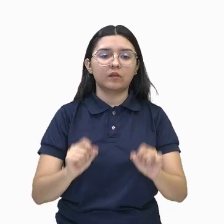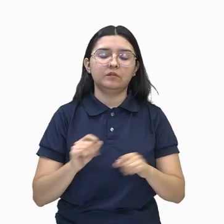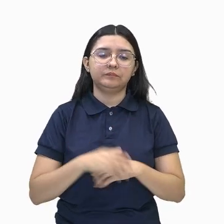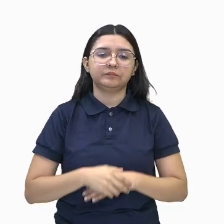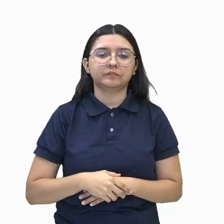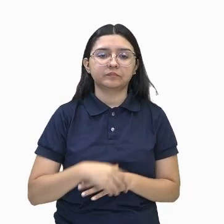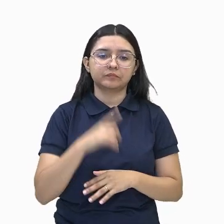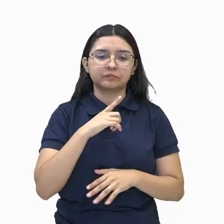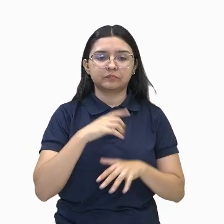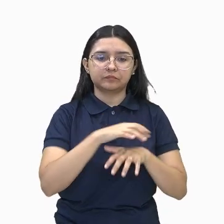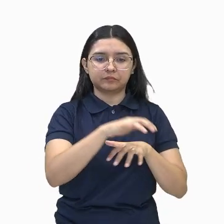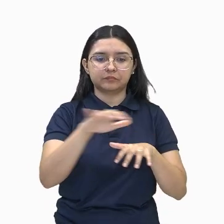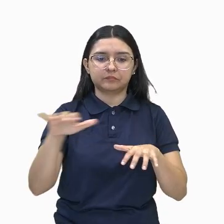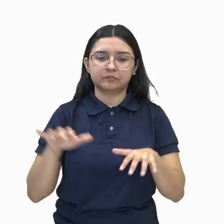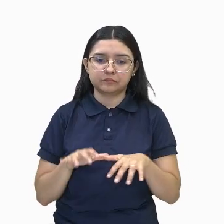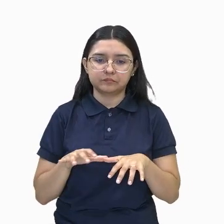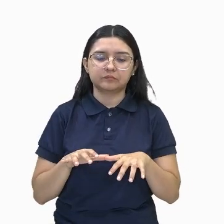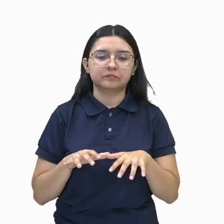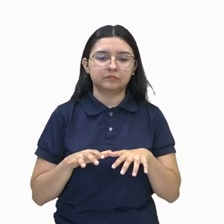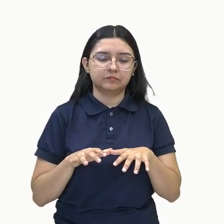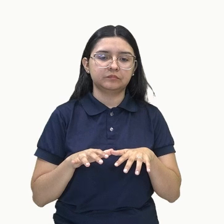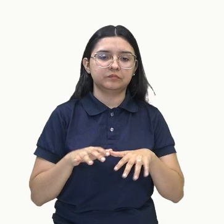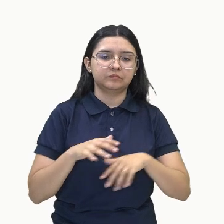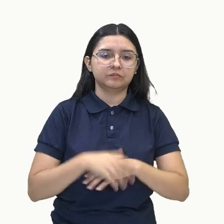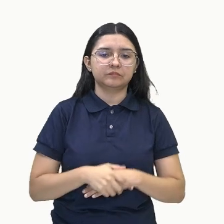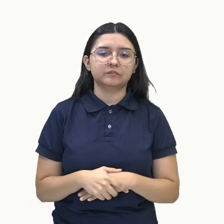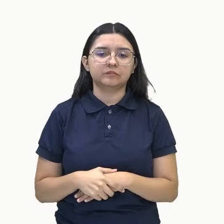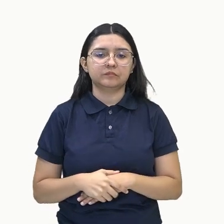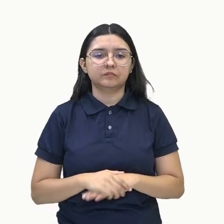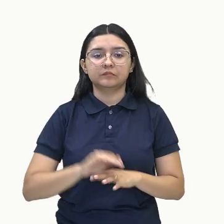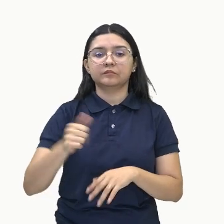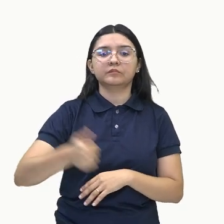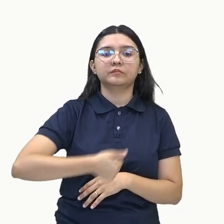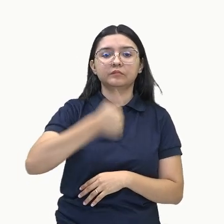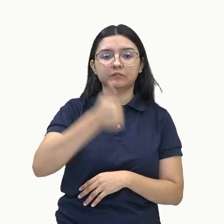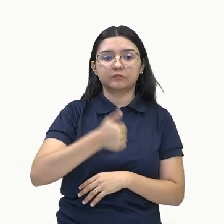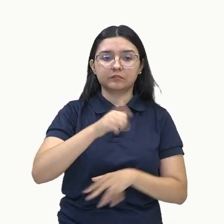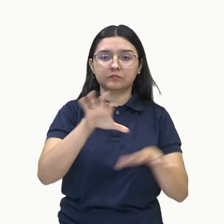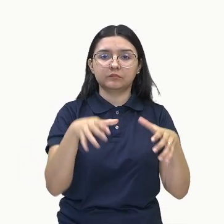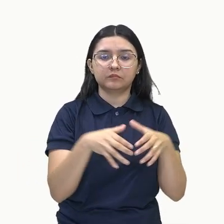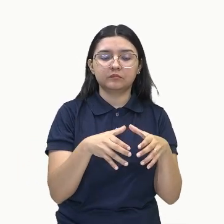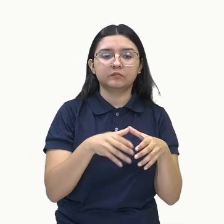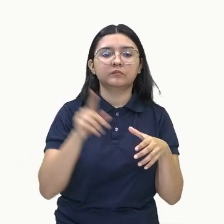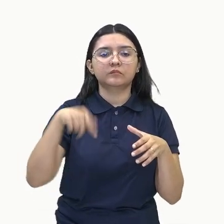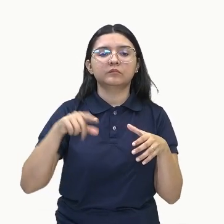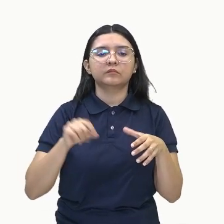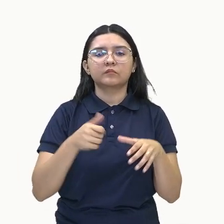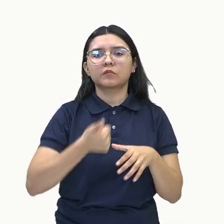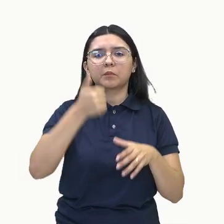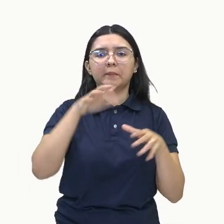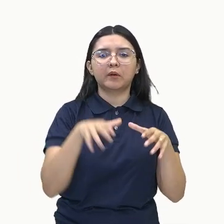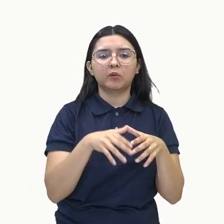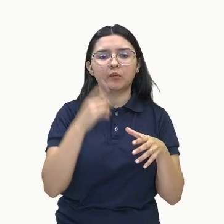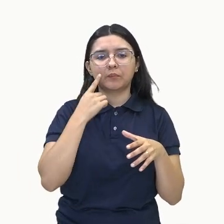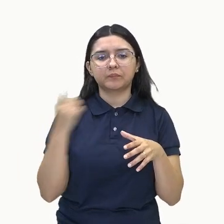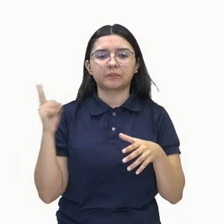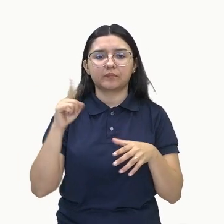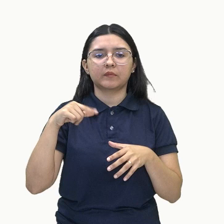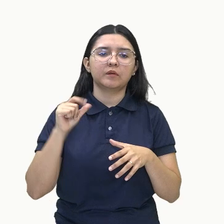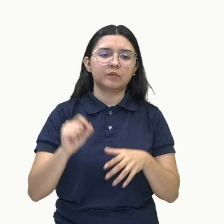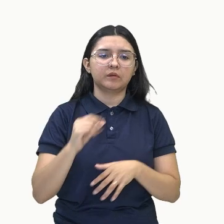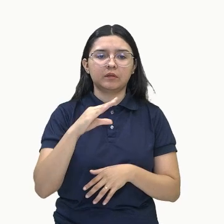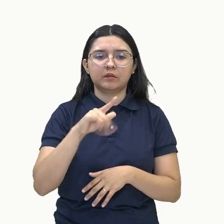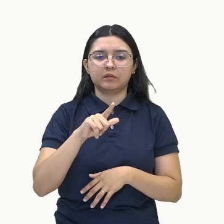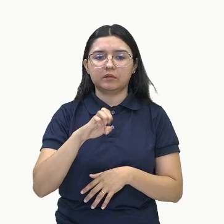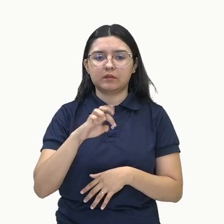vamos dividir por estado, tá, gente? O primeiro estado aqui pra gente, era justamente